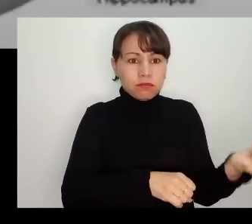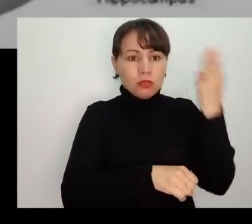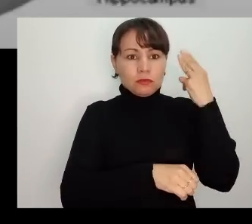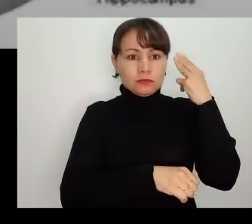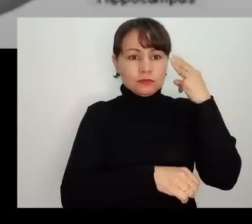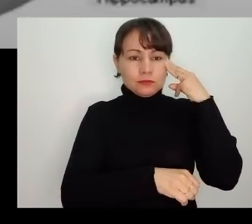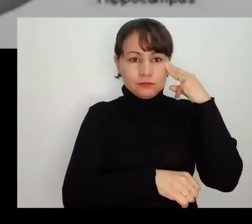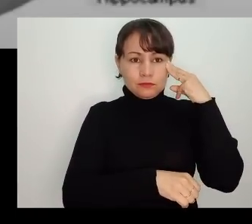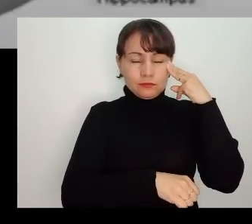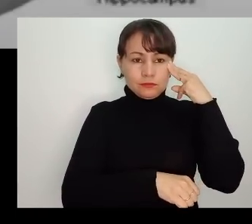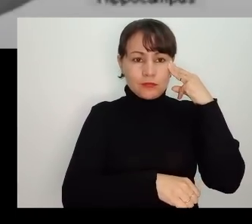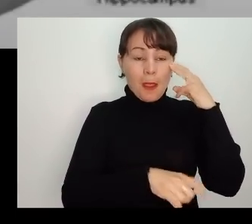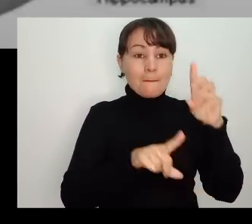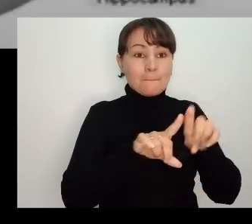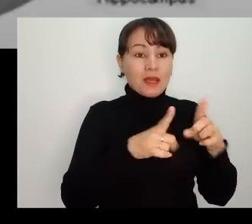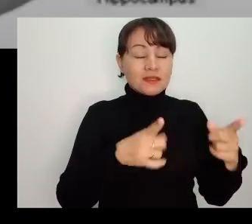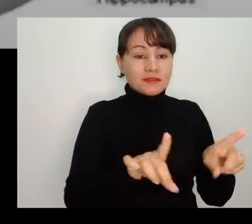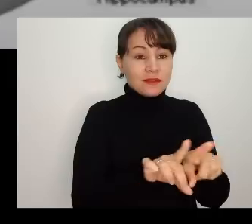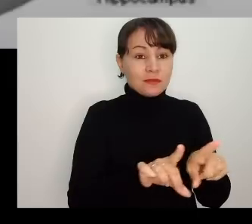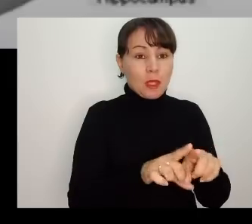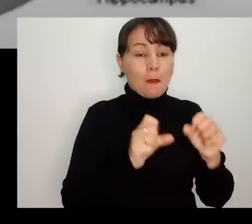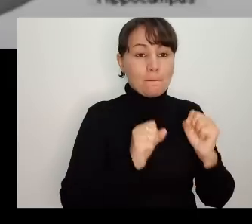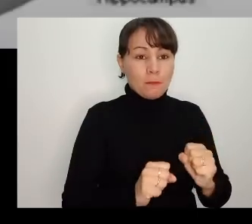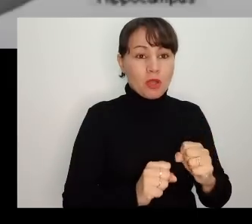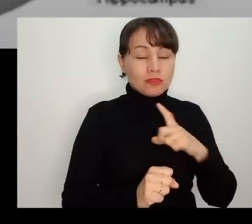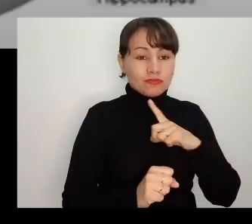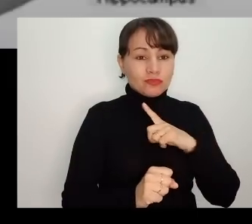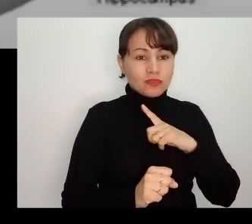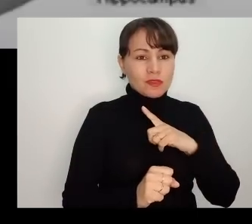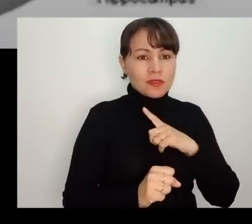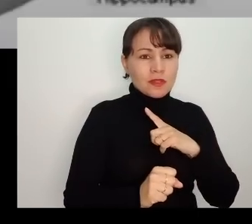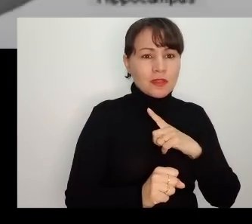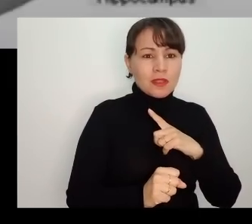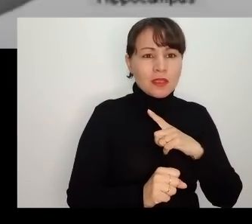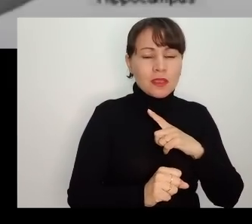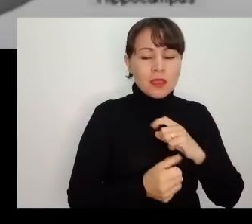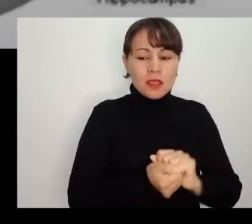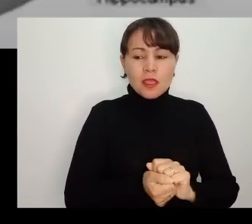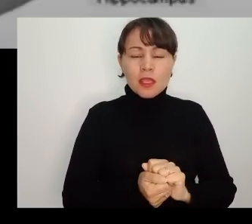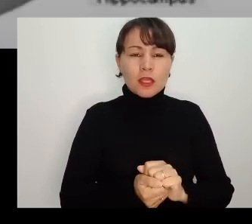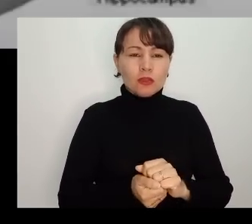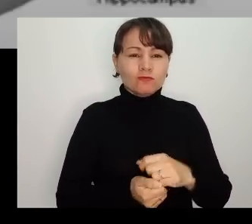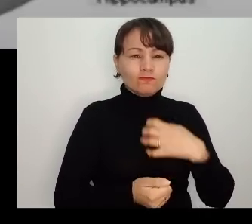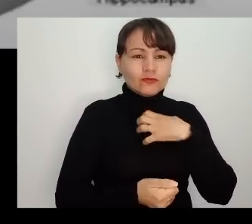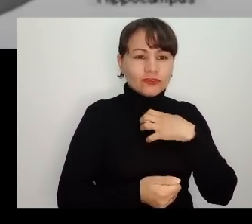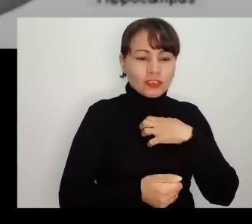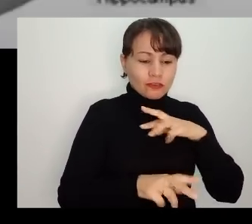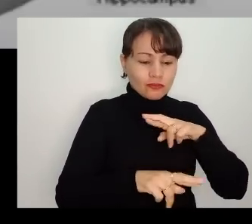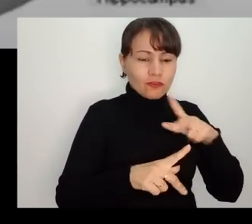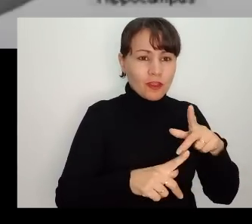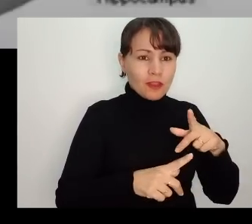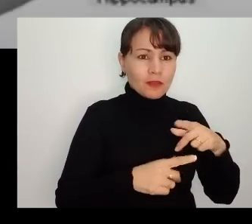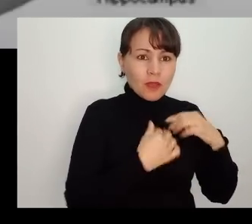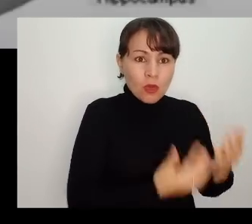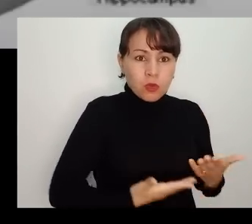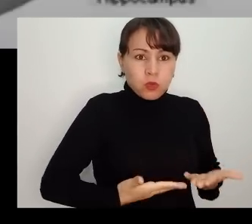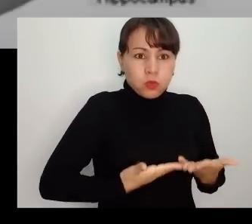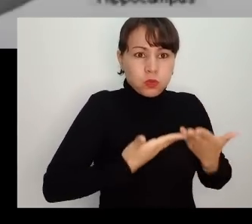armazenada. Mas também eu posso ter um mecanismo para acelerar essa